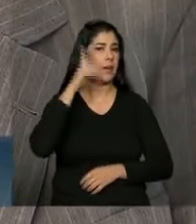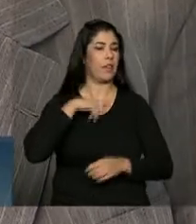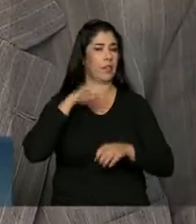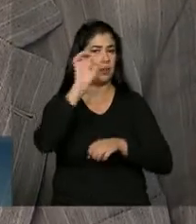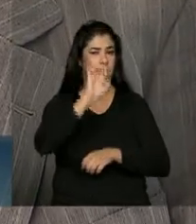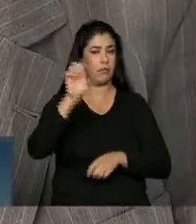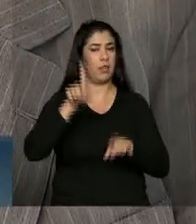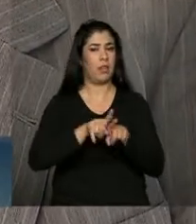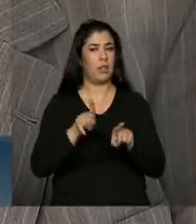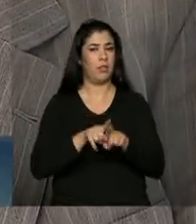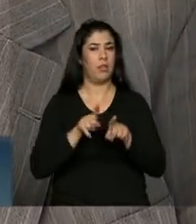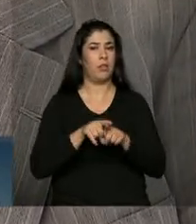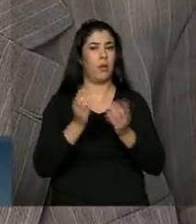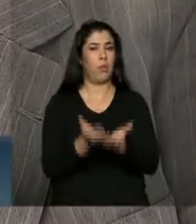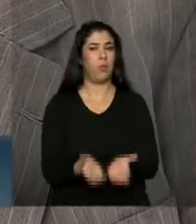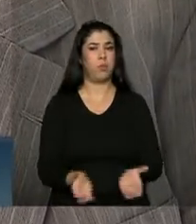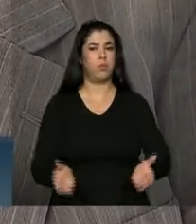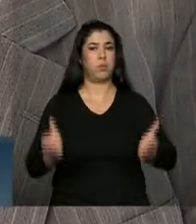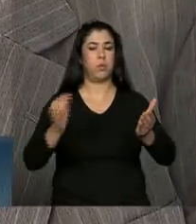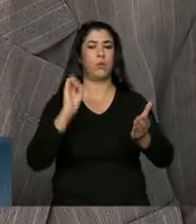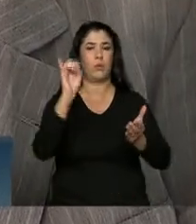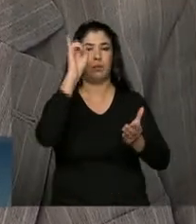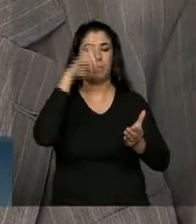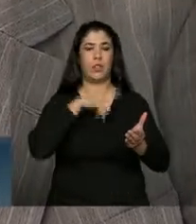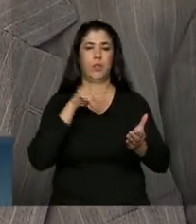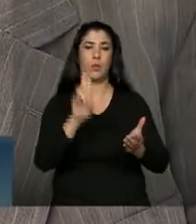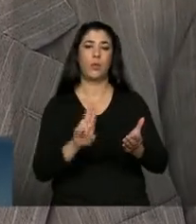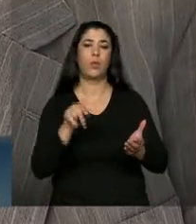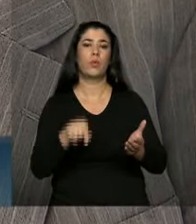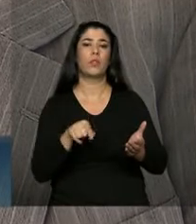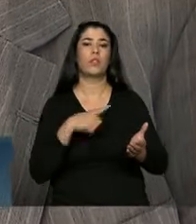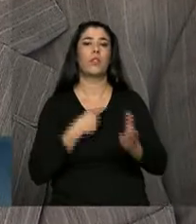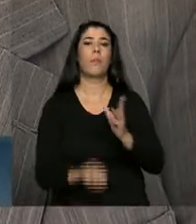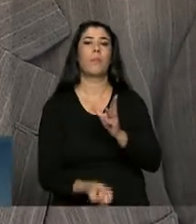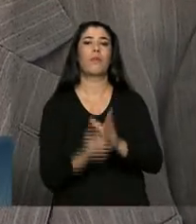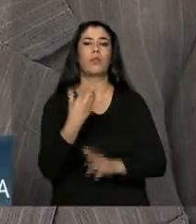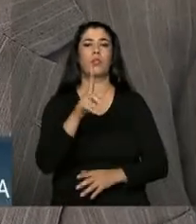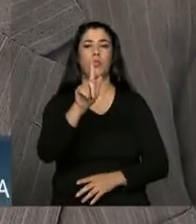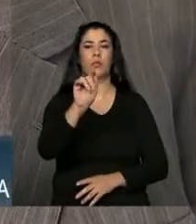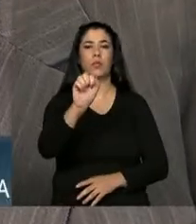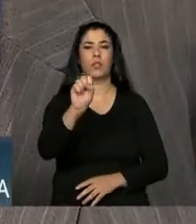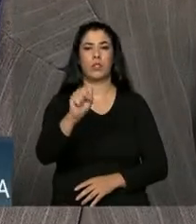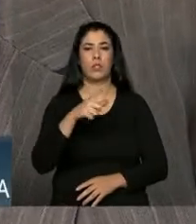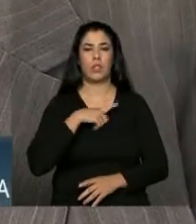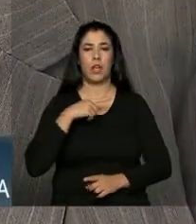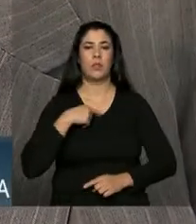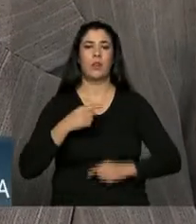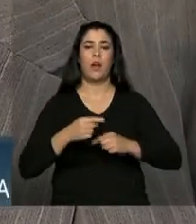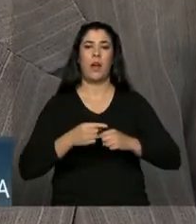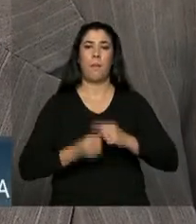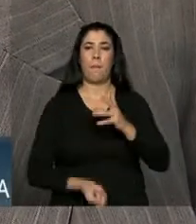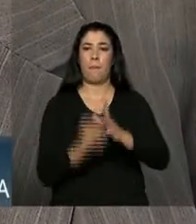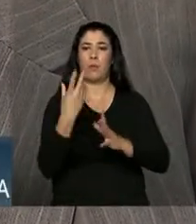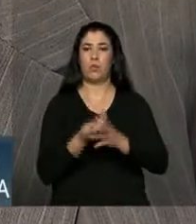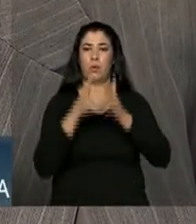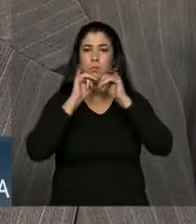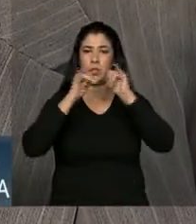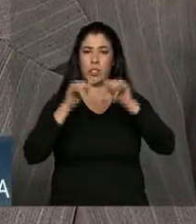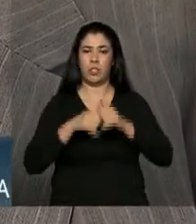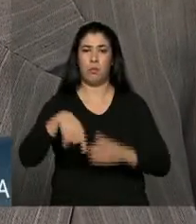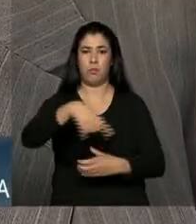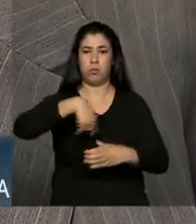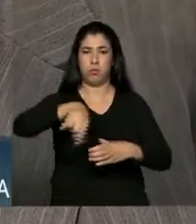também eu ia importante que já já se utiliza gás para as térmicas como no Amazonas também já se